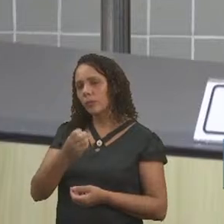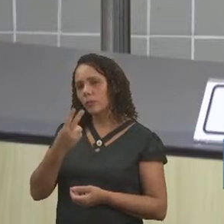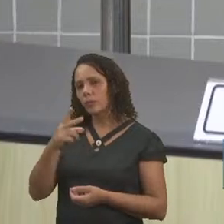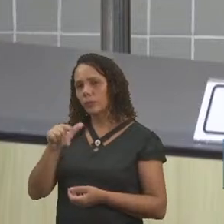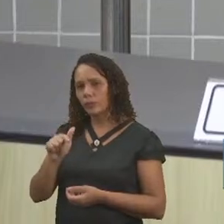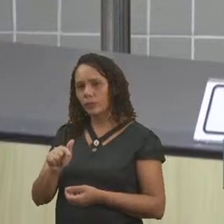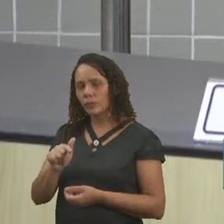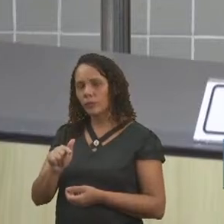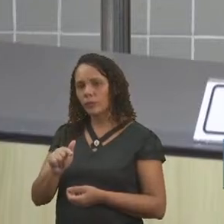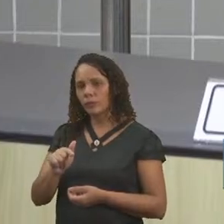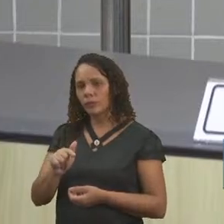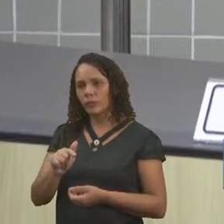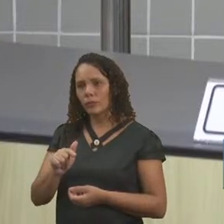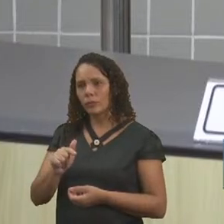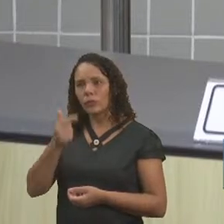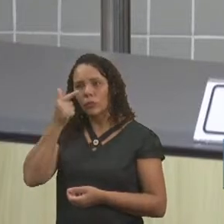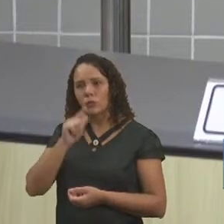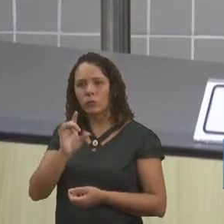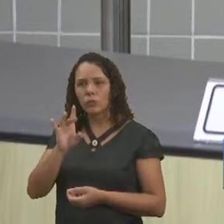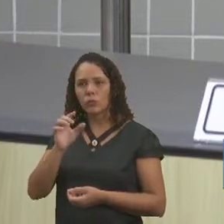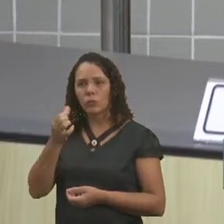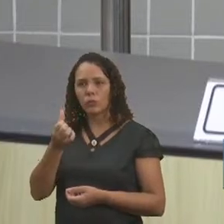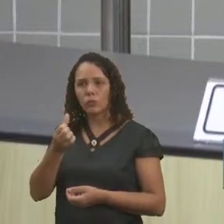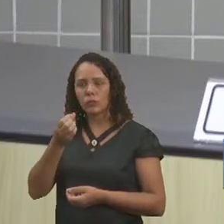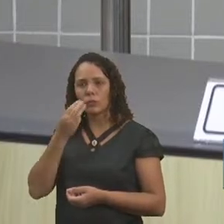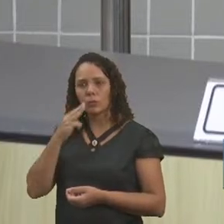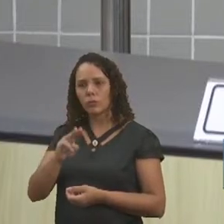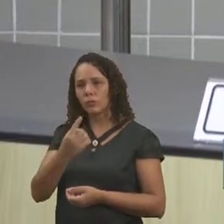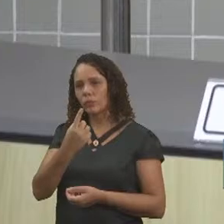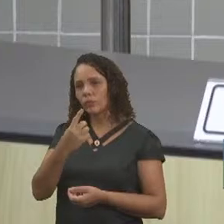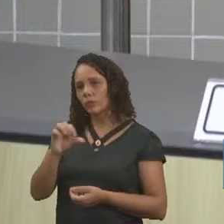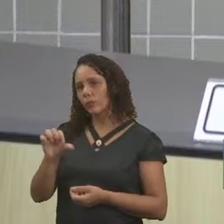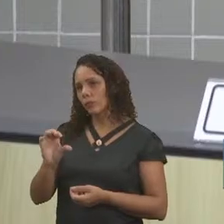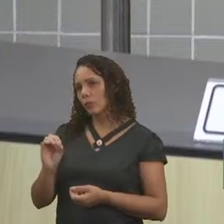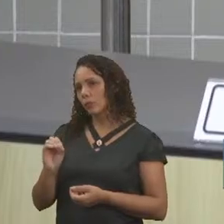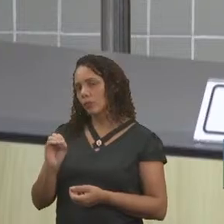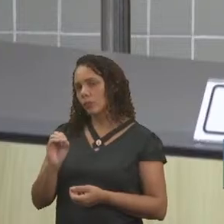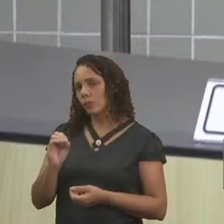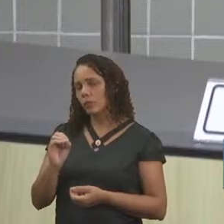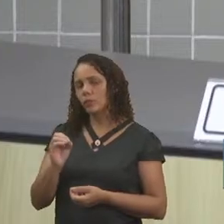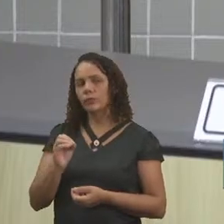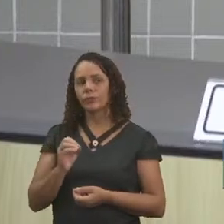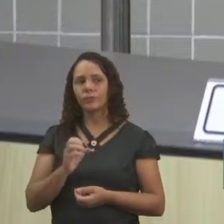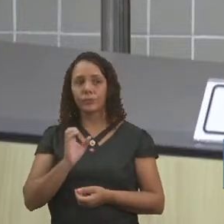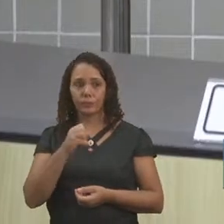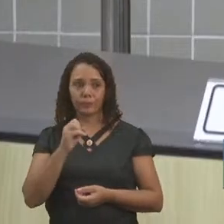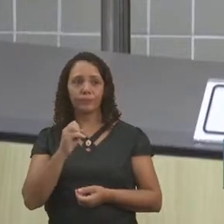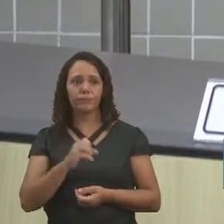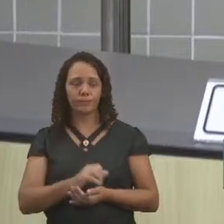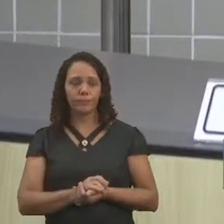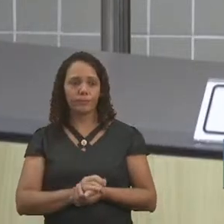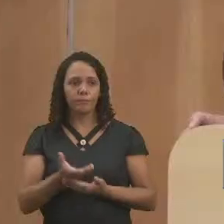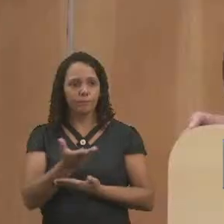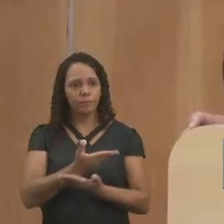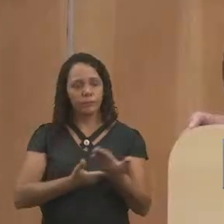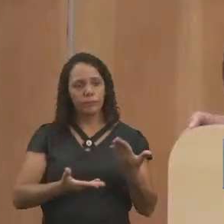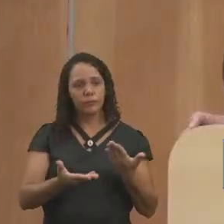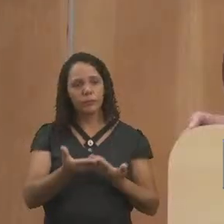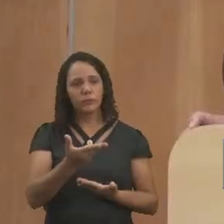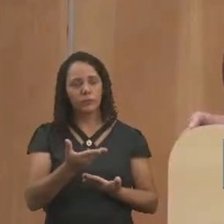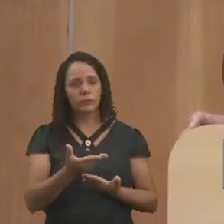155.827, foi realizado apenas 6.190. Sim. Transferência de